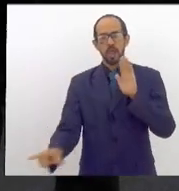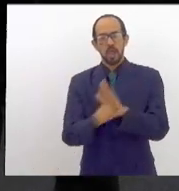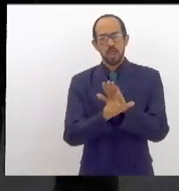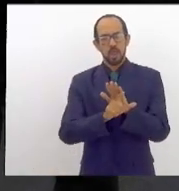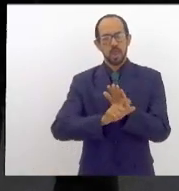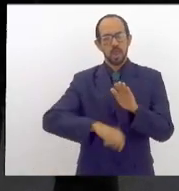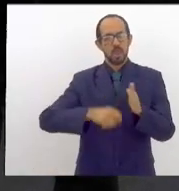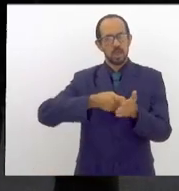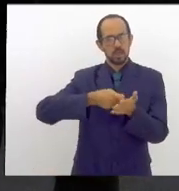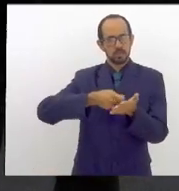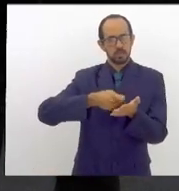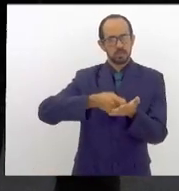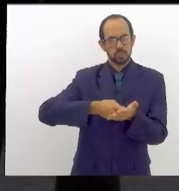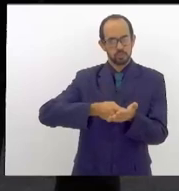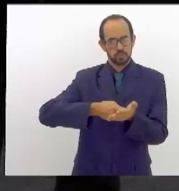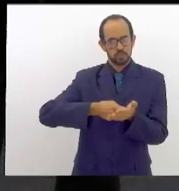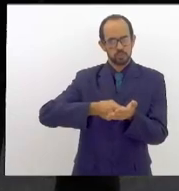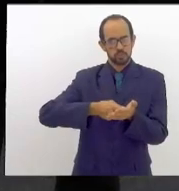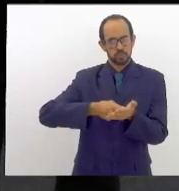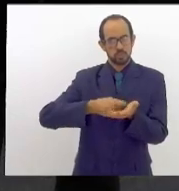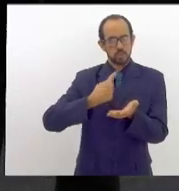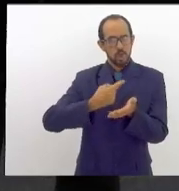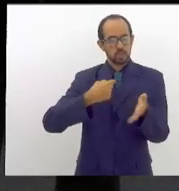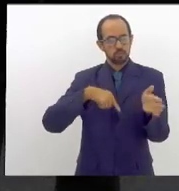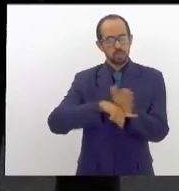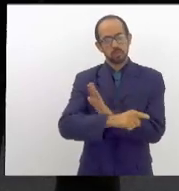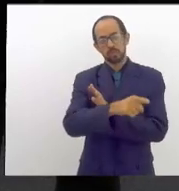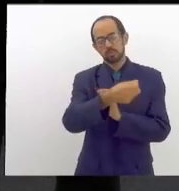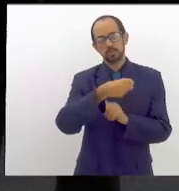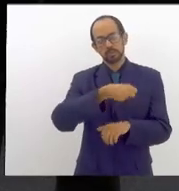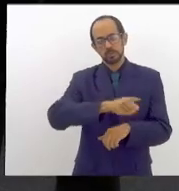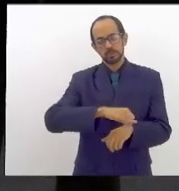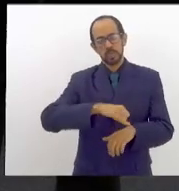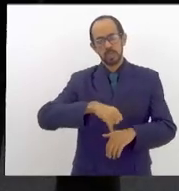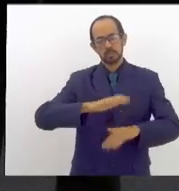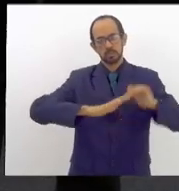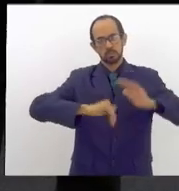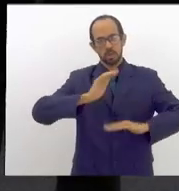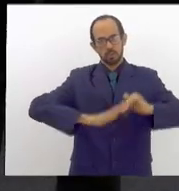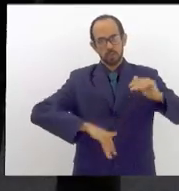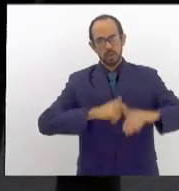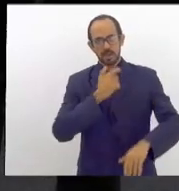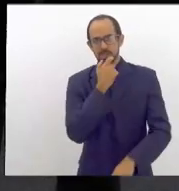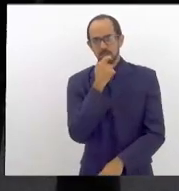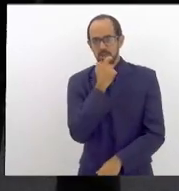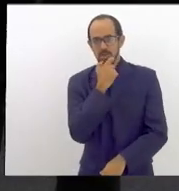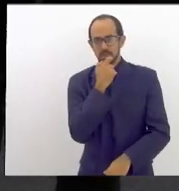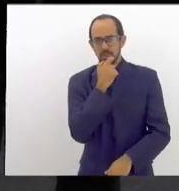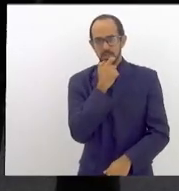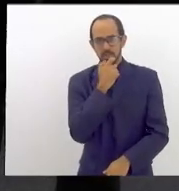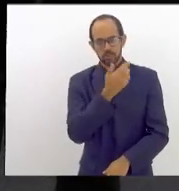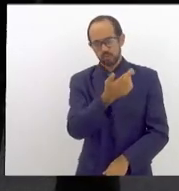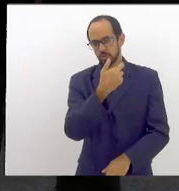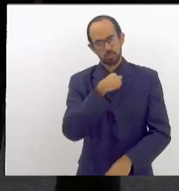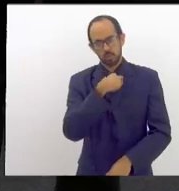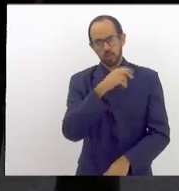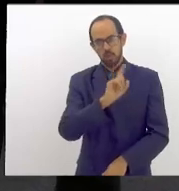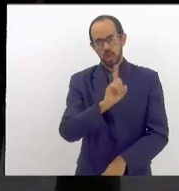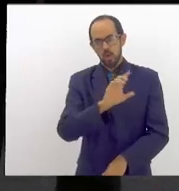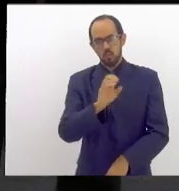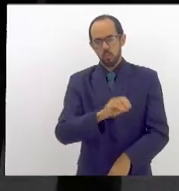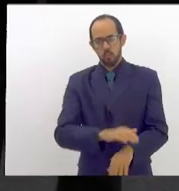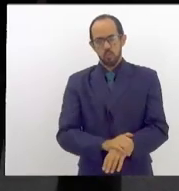até na CPI nós perguntamos ao signatários desse contrato se eram proficientes e língua inglesa disseram que não eram um contrato